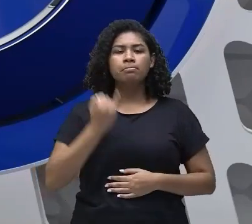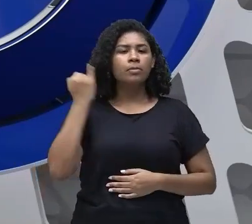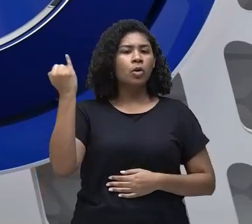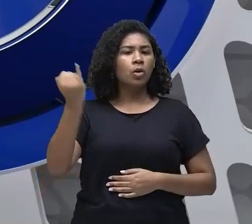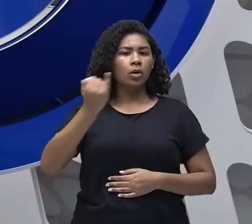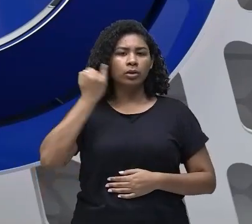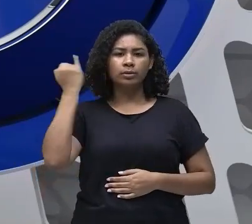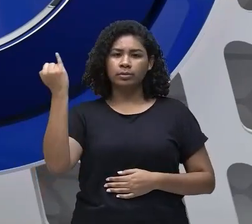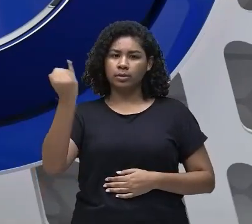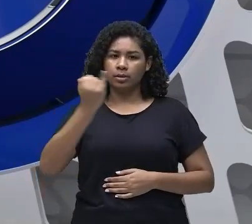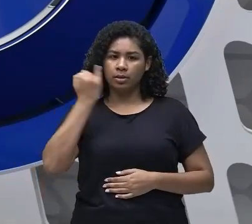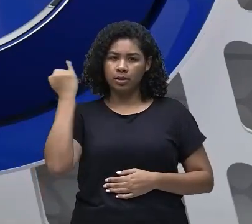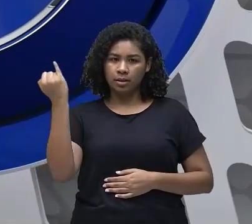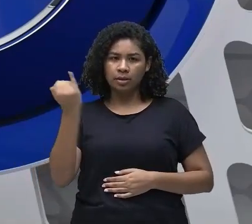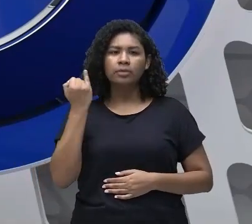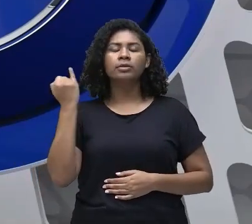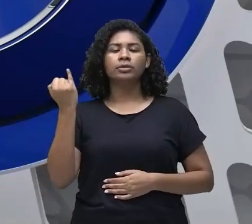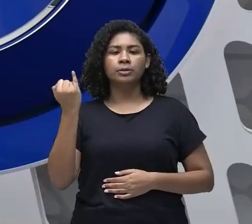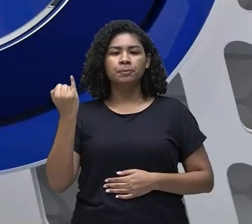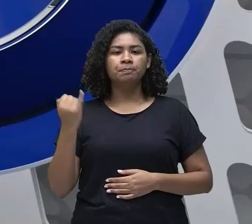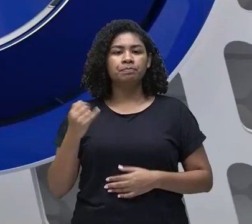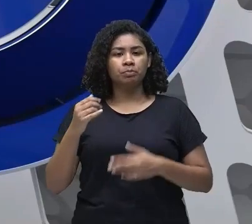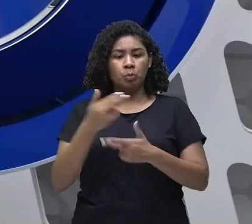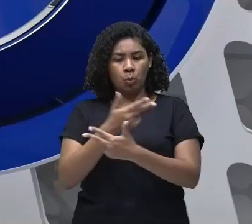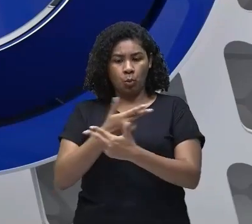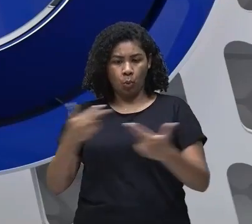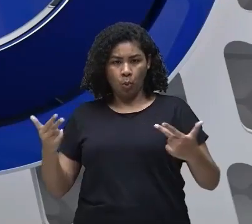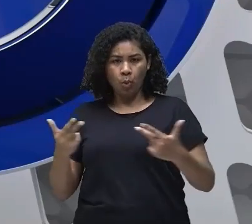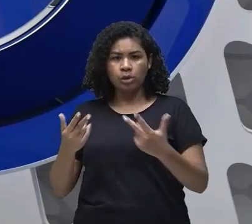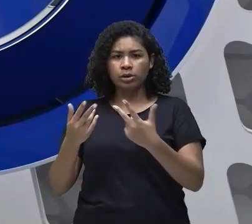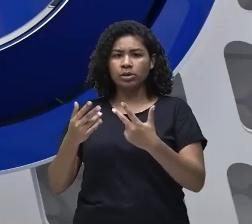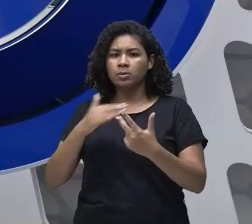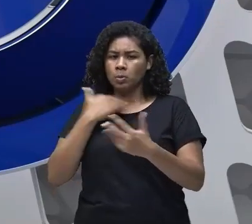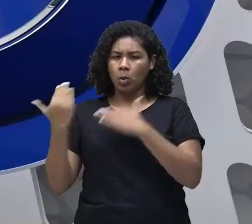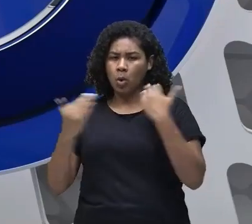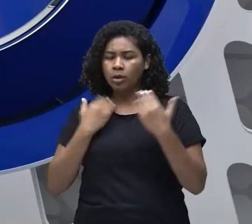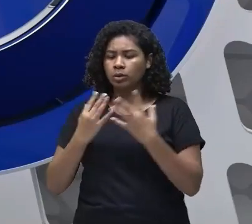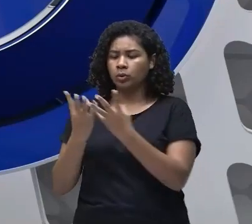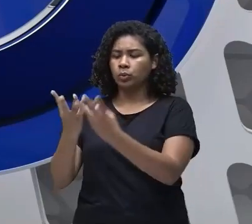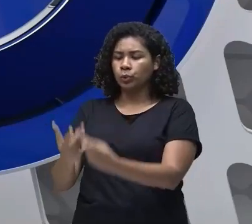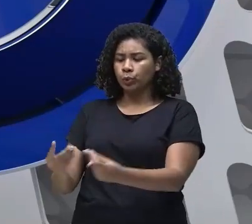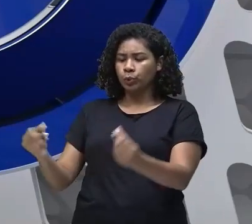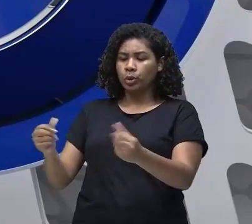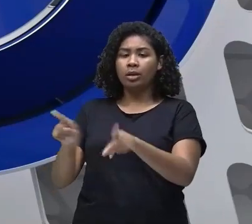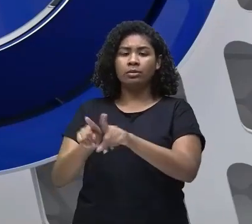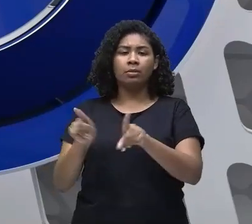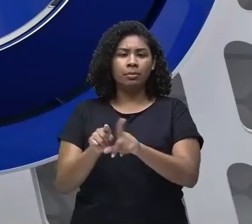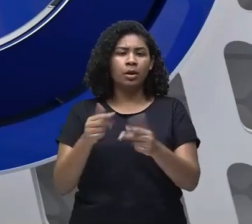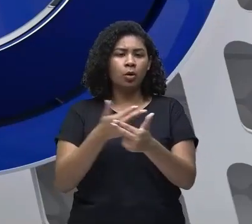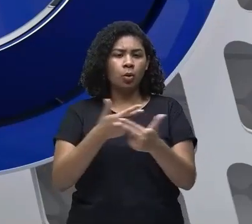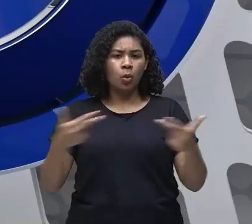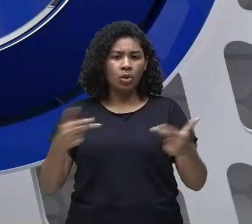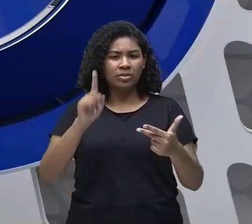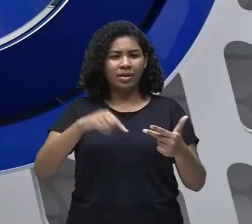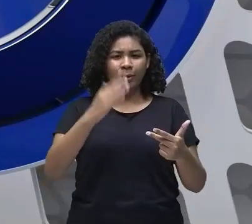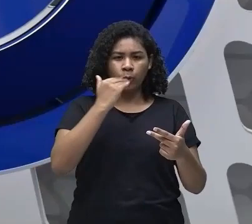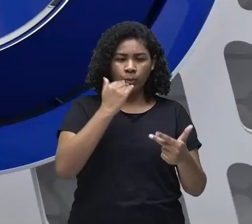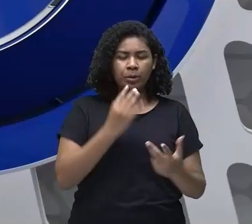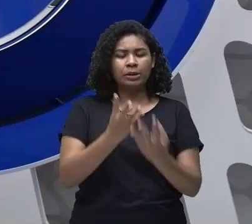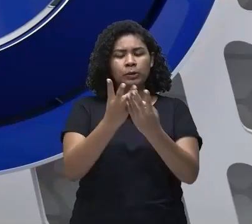decompor matéria morta, como também o que já foi alimento está ali no solo. Alguém